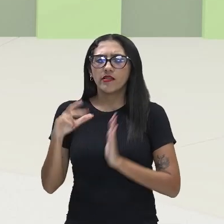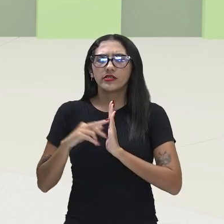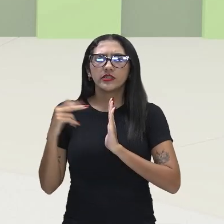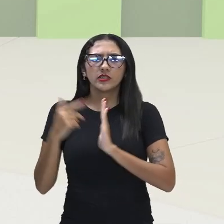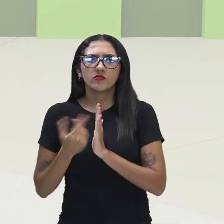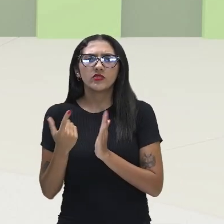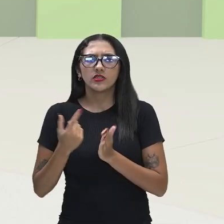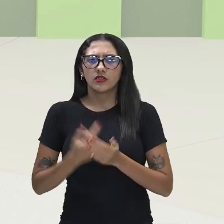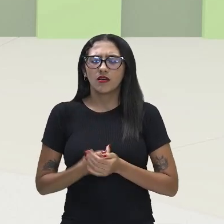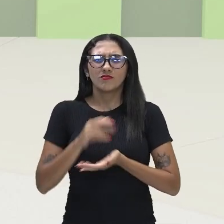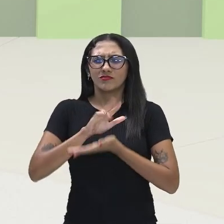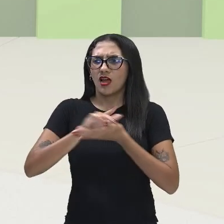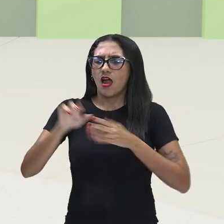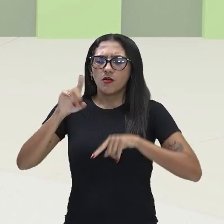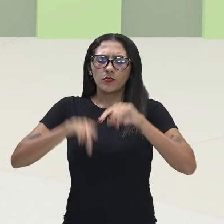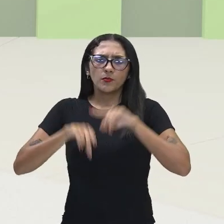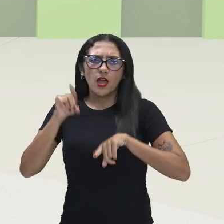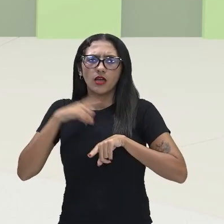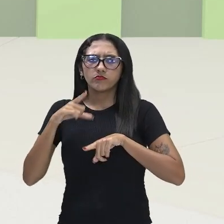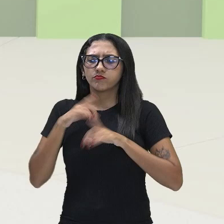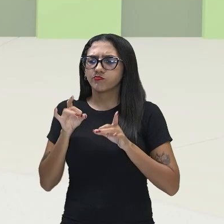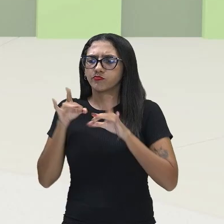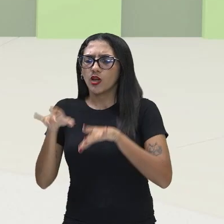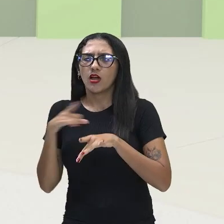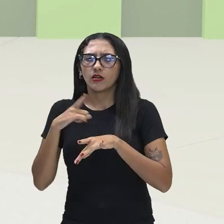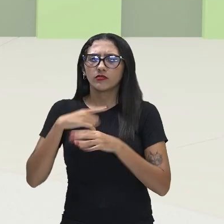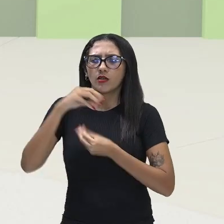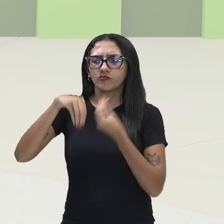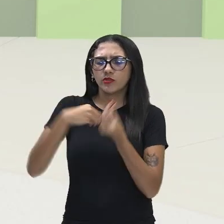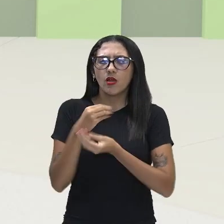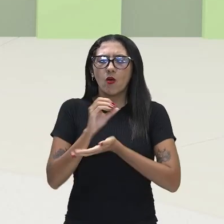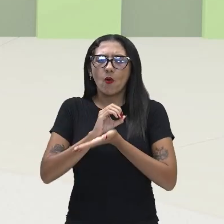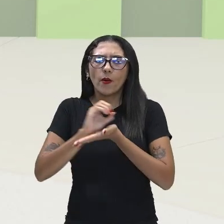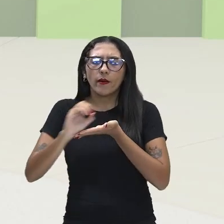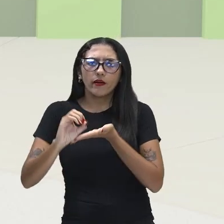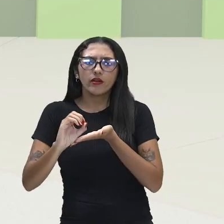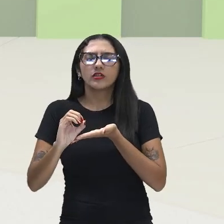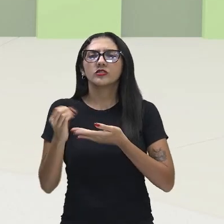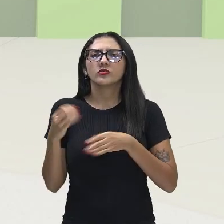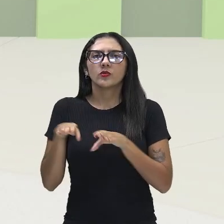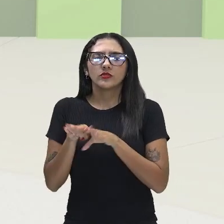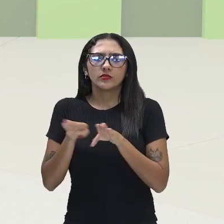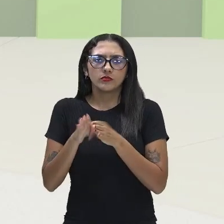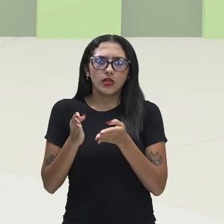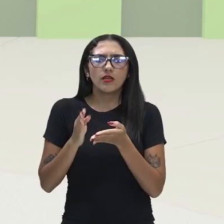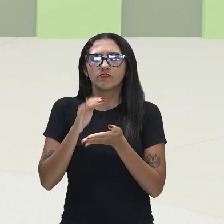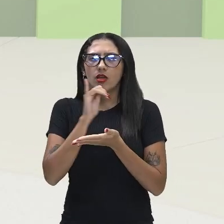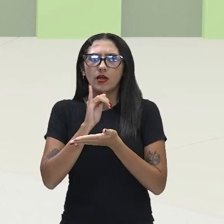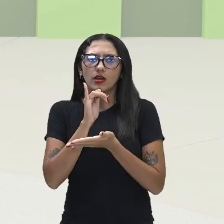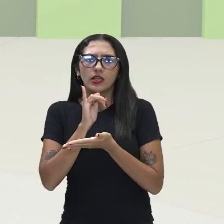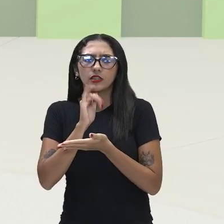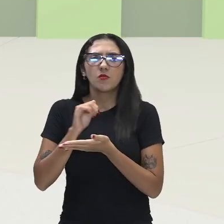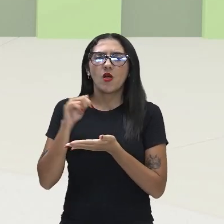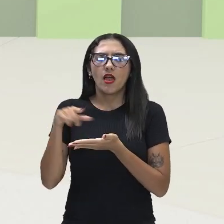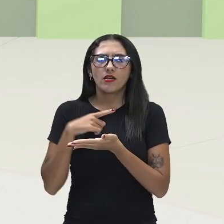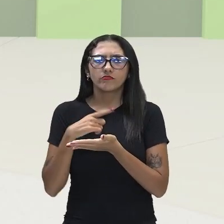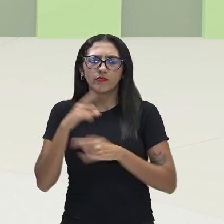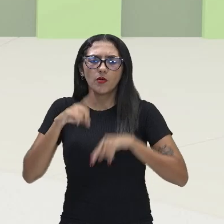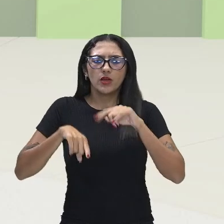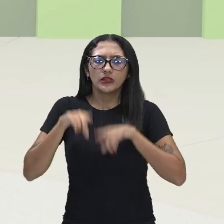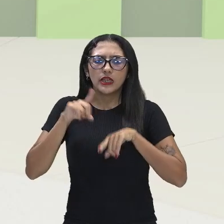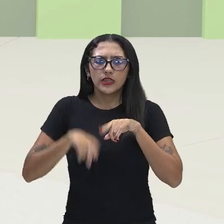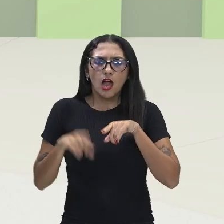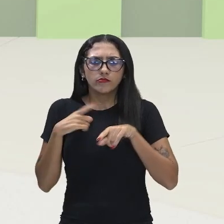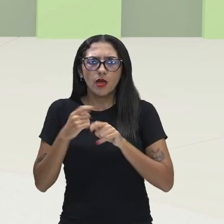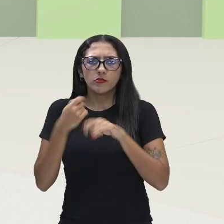materiais de descartes que estão misturados, orgânicos, e aqueles que poderiam ser